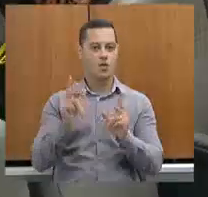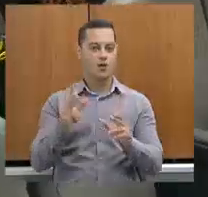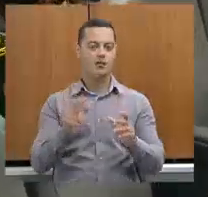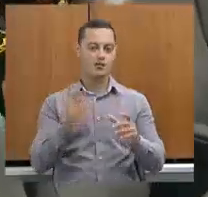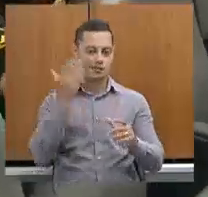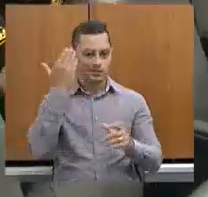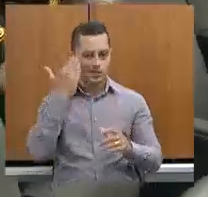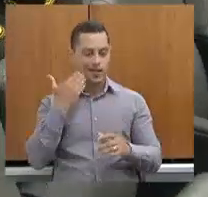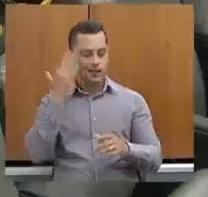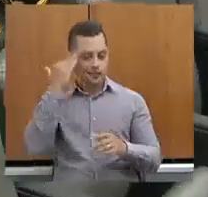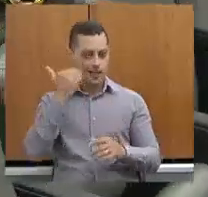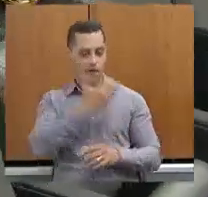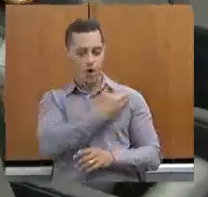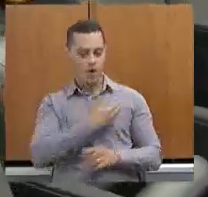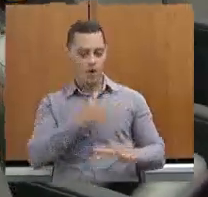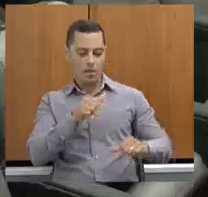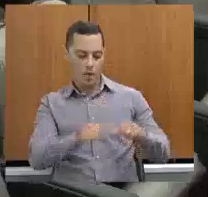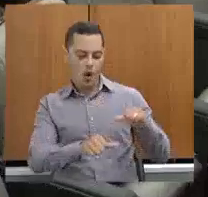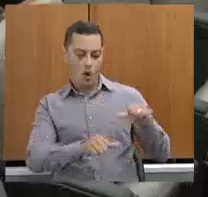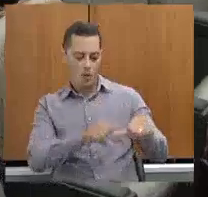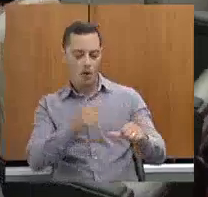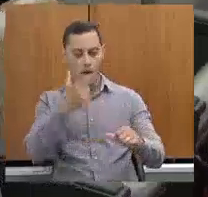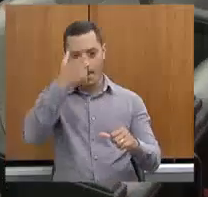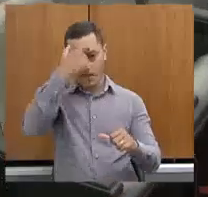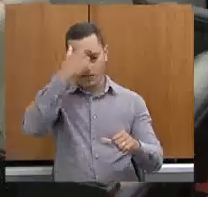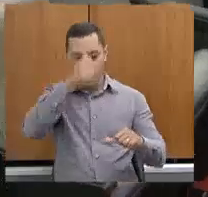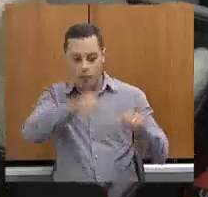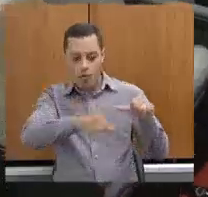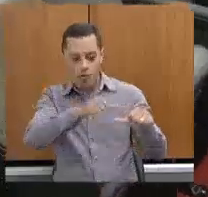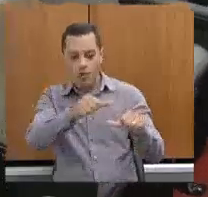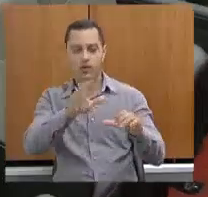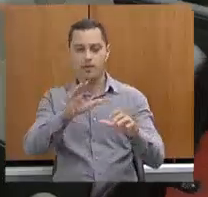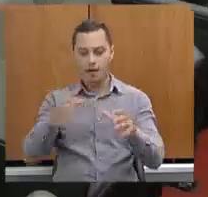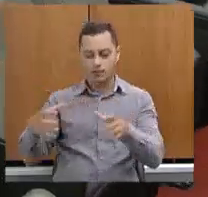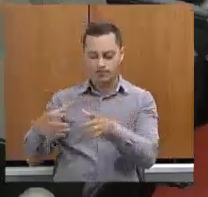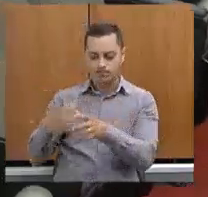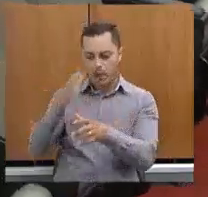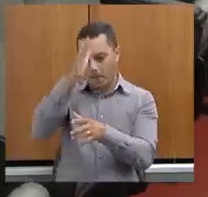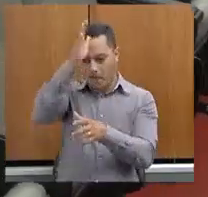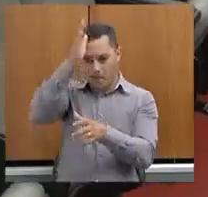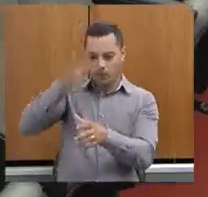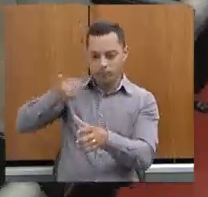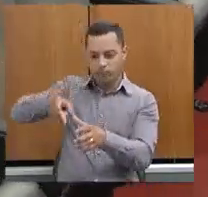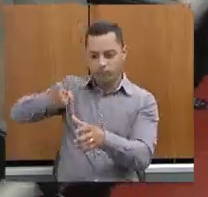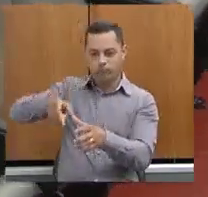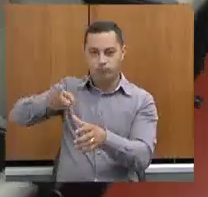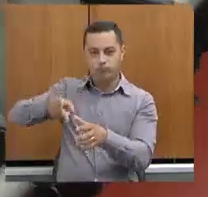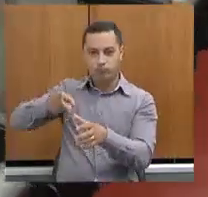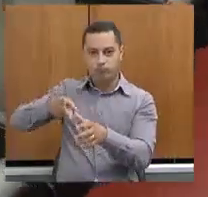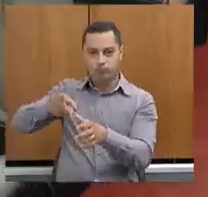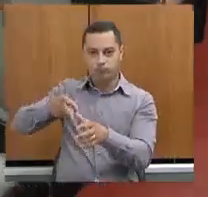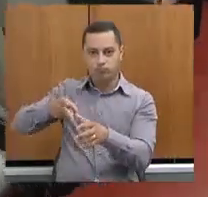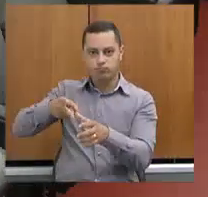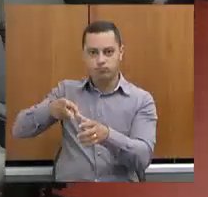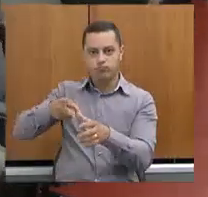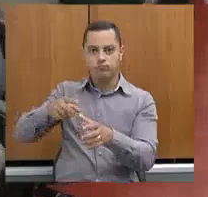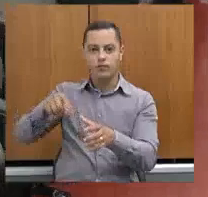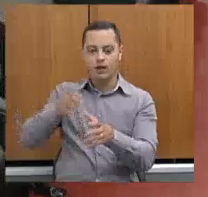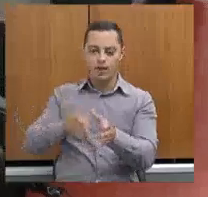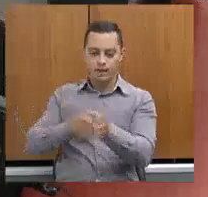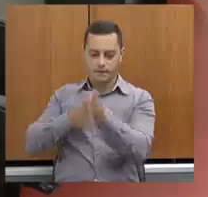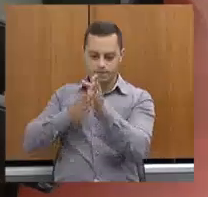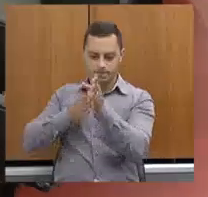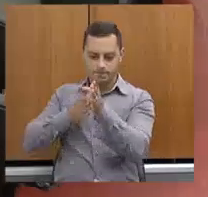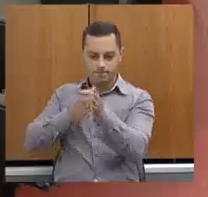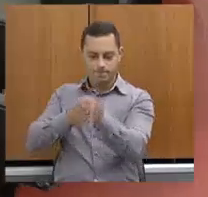muda a linha de pensamento muda vocês não vocês cumprem a risca pelo